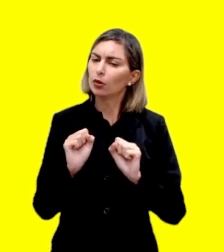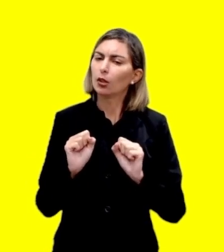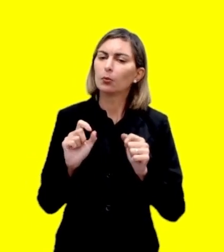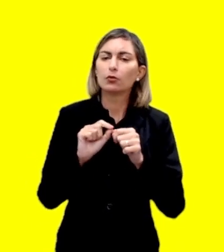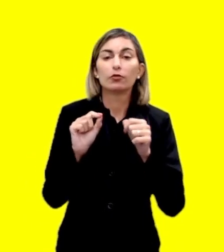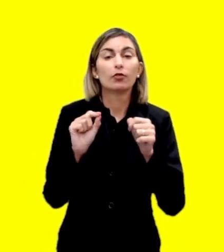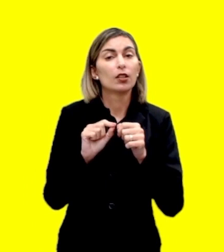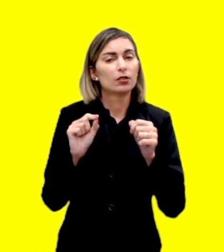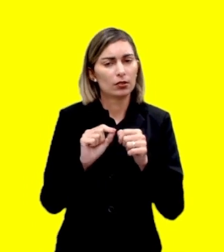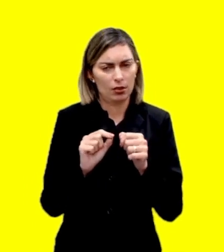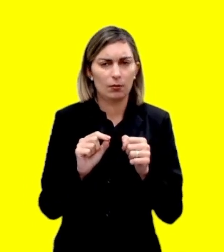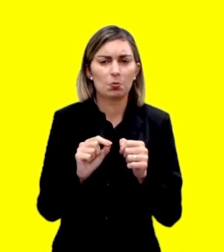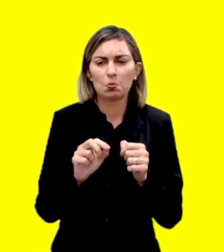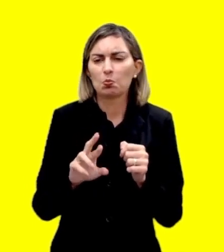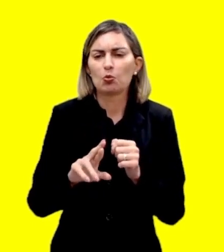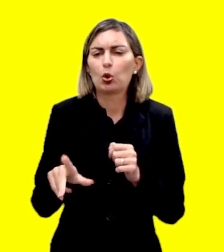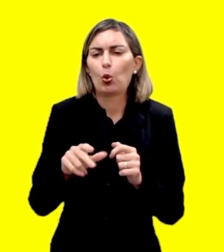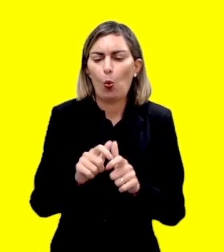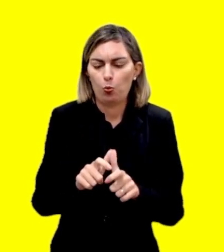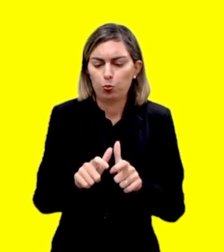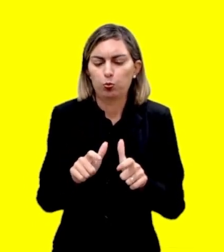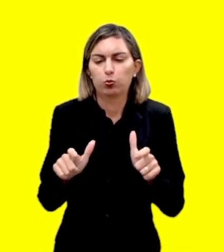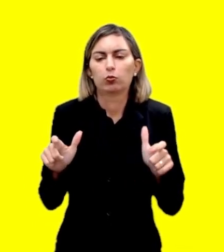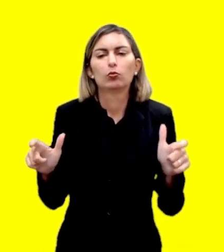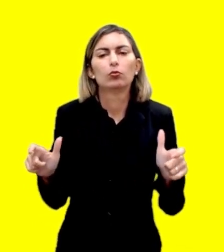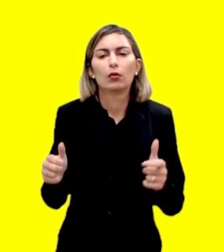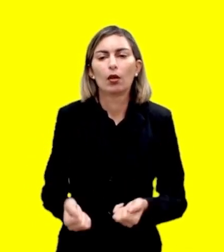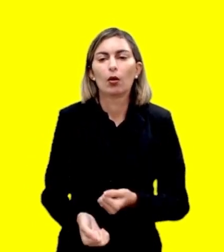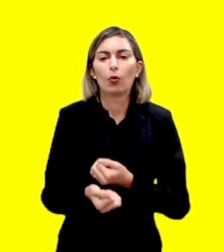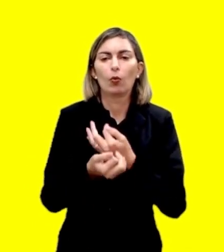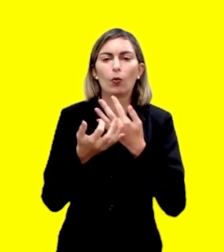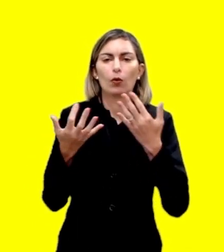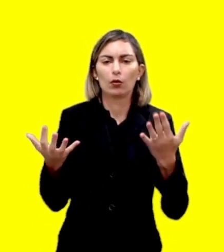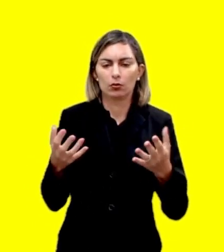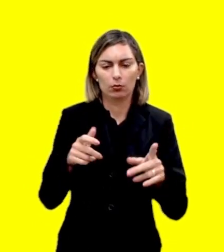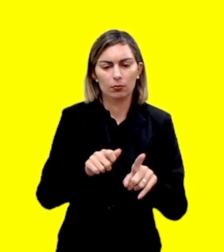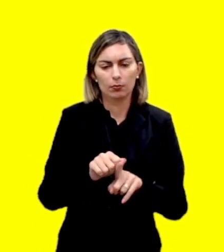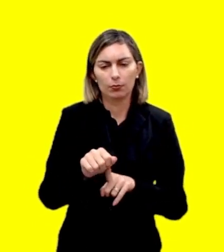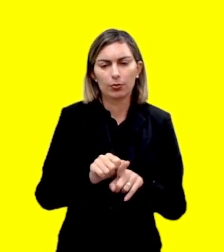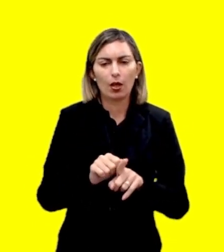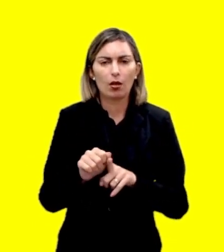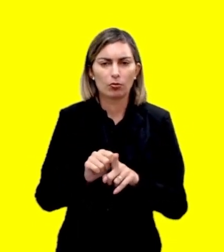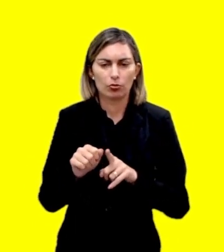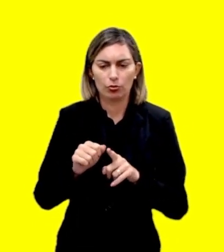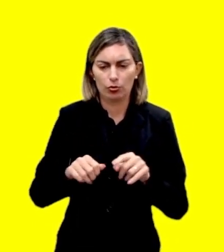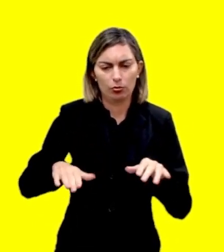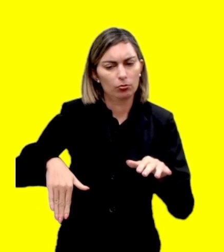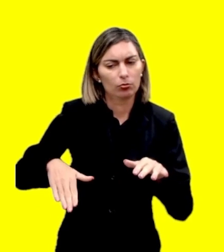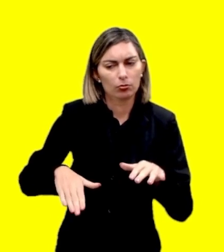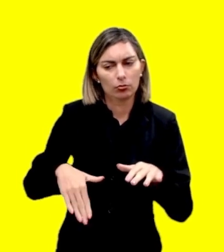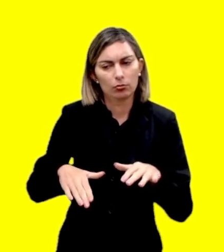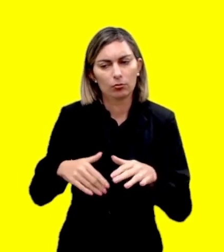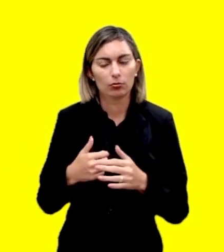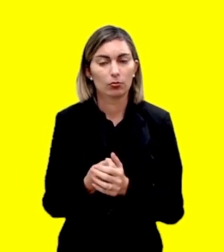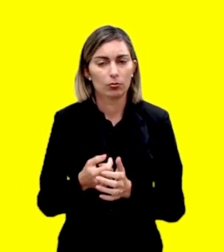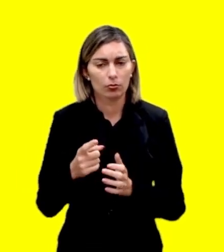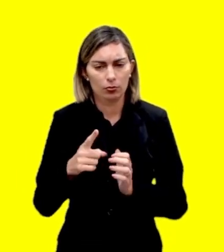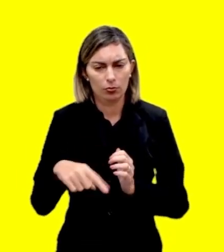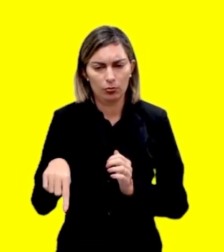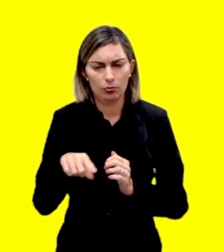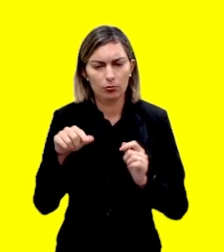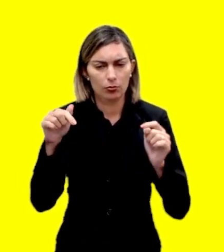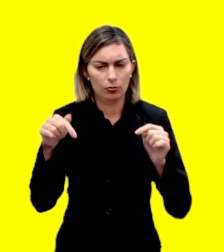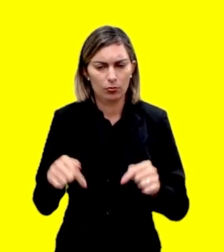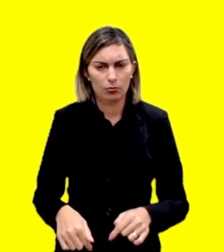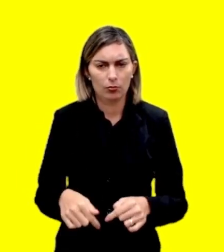fazer para não aumentar a quantidade de plástico nos oceanos? Nós aqui listamos